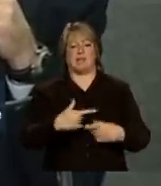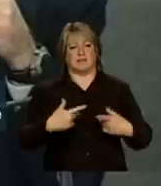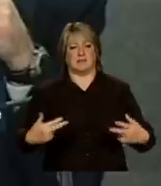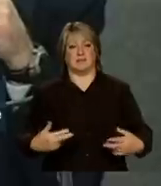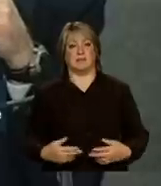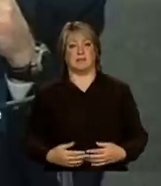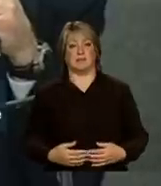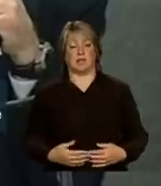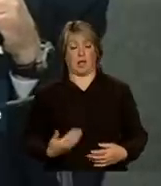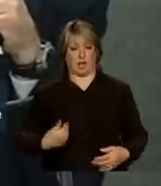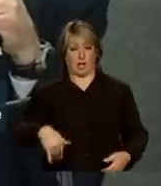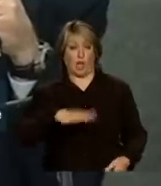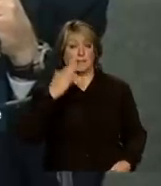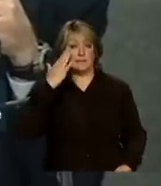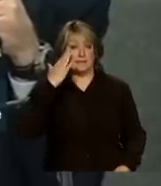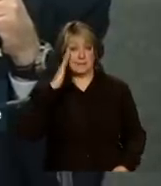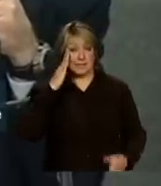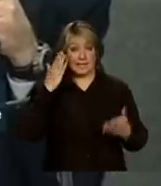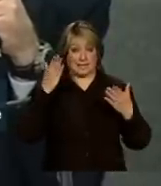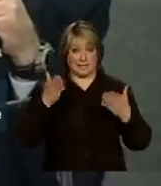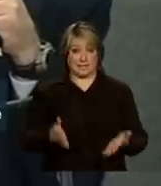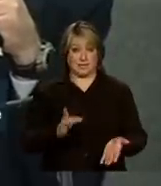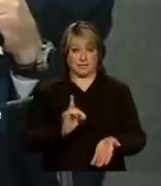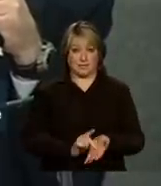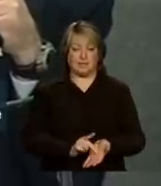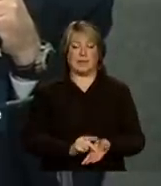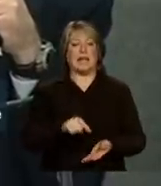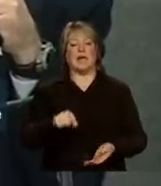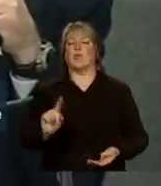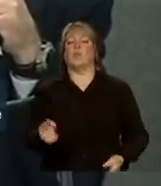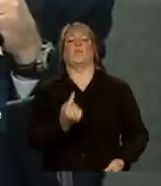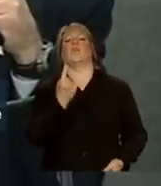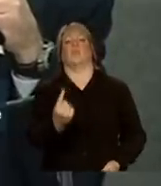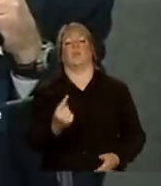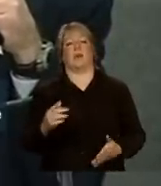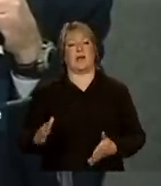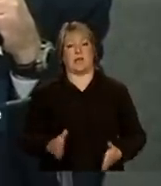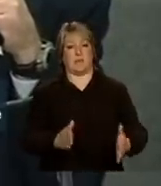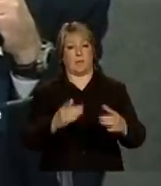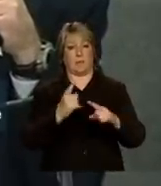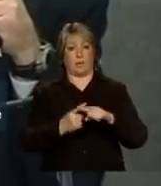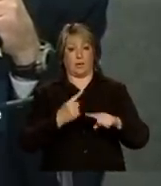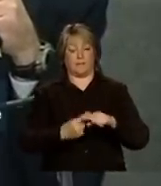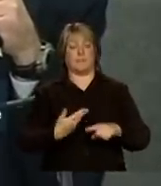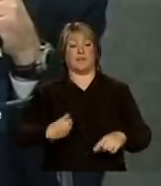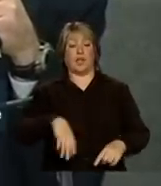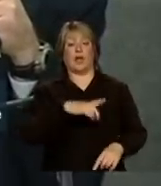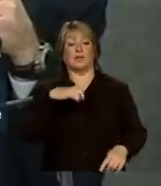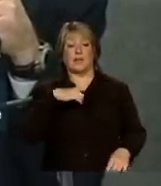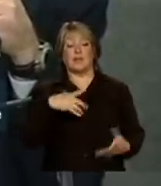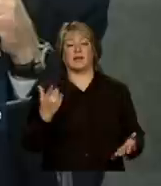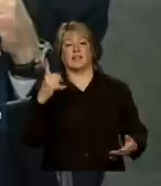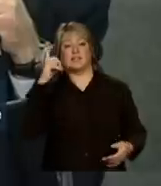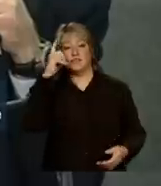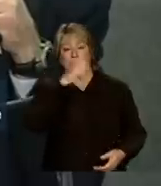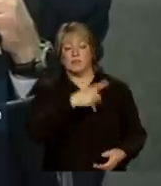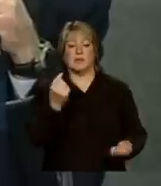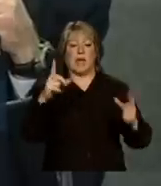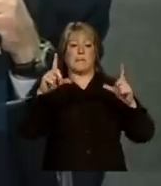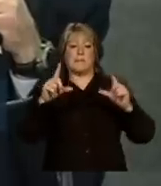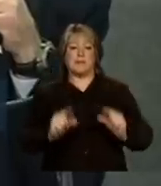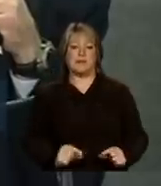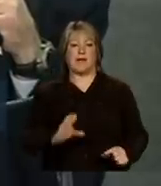quando a gente tem consciência disso eu digo isso é o único caminho porque nó nós temos dificuldade de baixar a carga